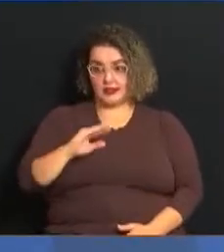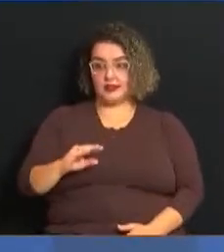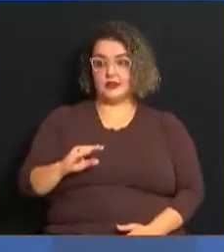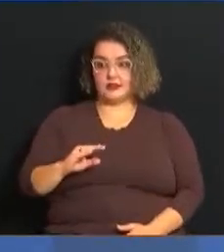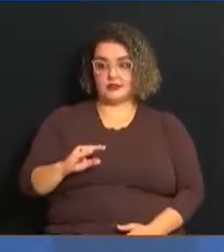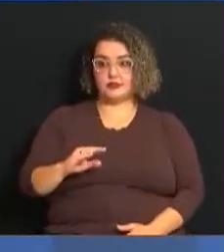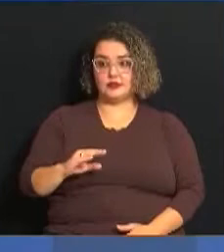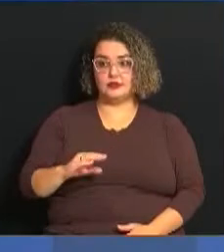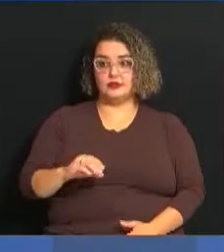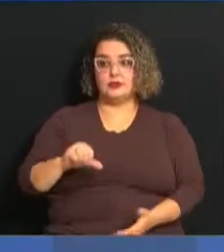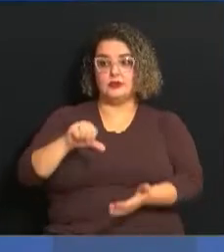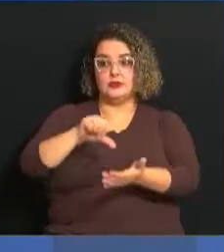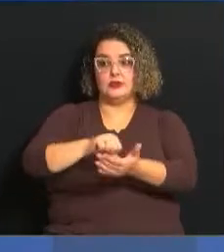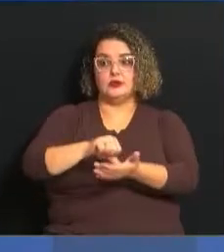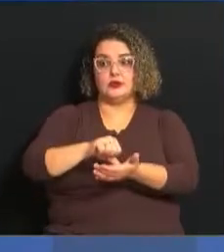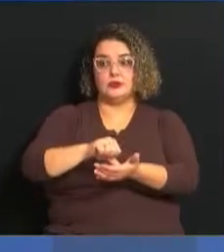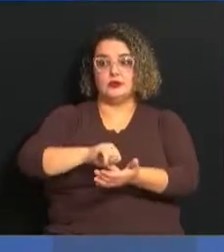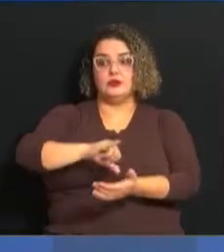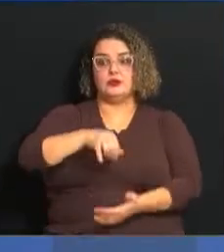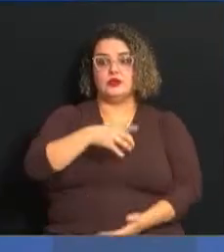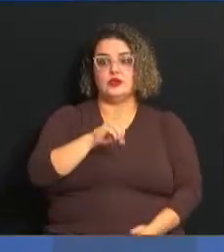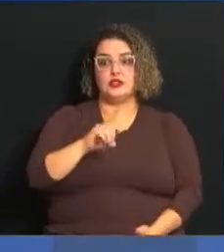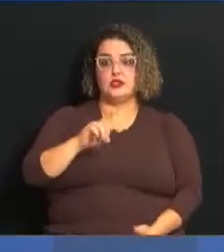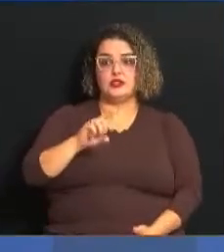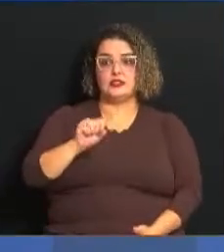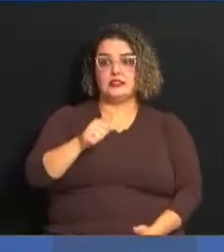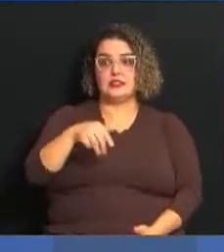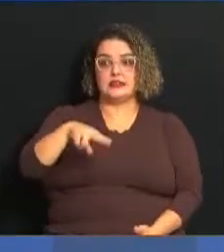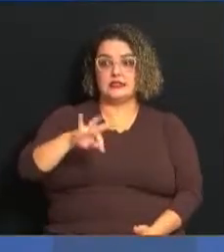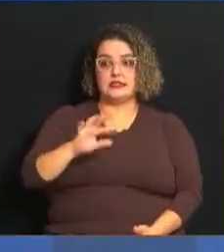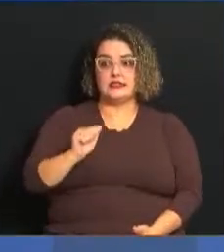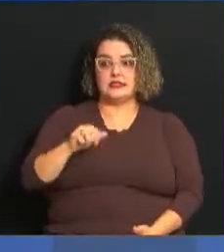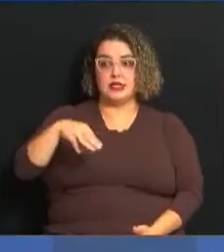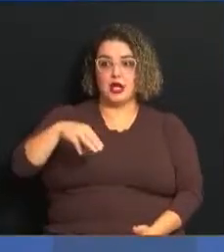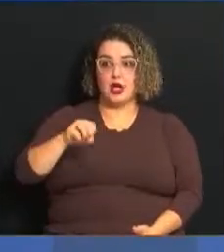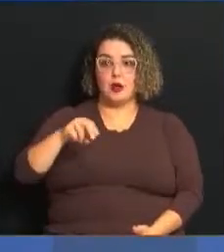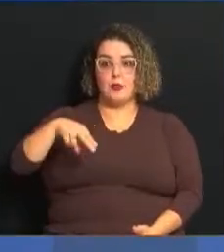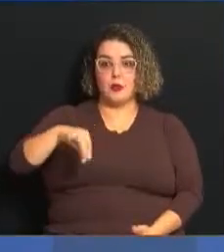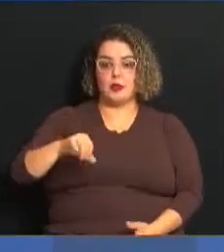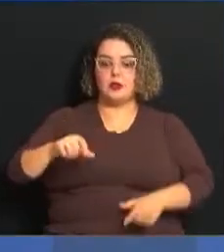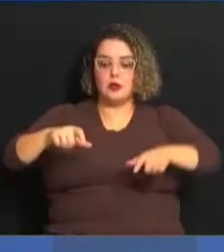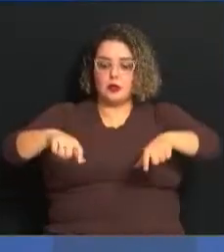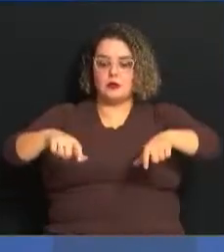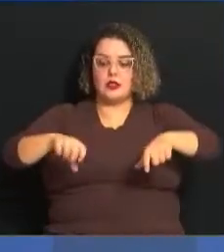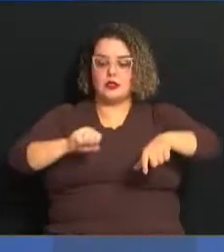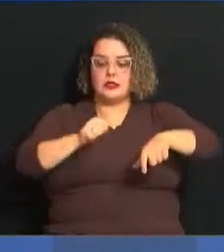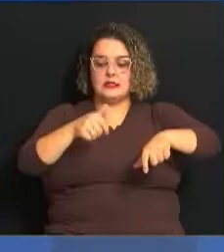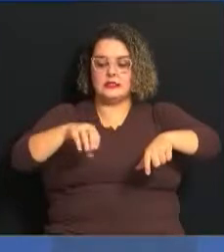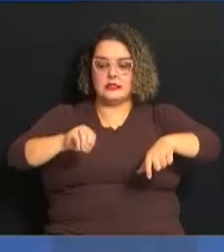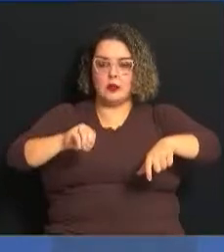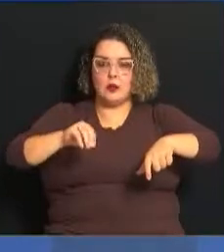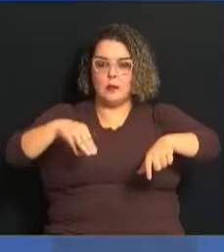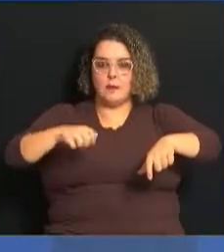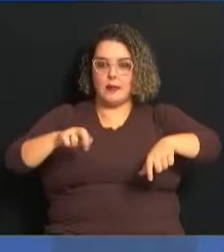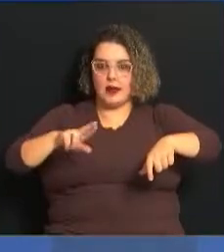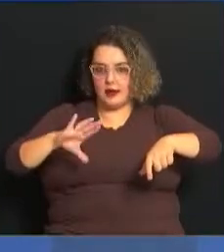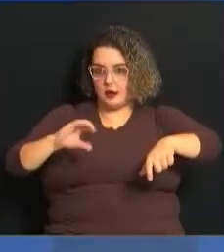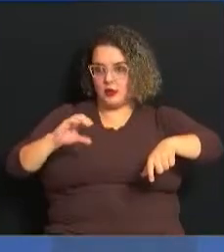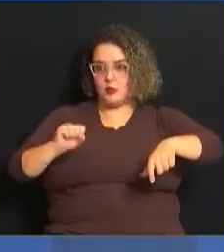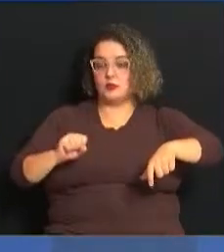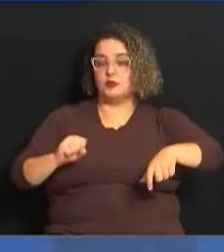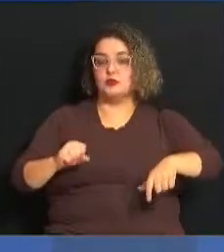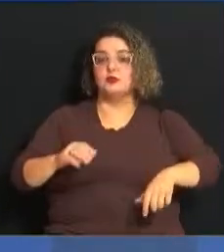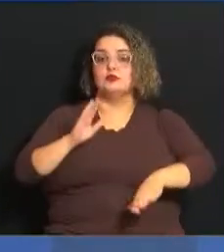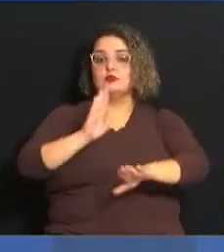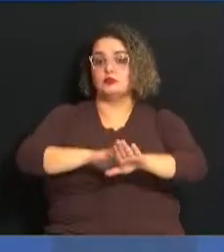núcleo residencial Jardim Santa Mônica, no Campinho do São Marcos, é o local onde é conhecido. A ação tem o apoio da Secretaria